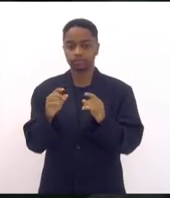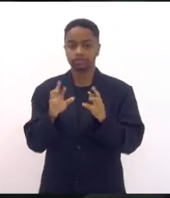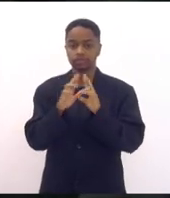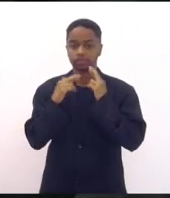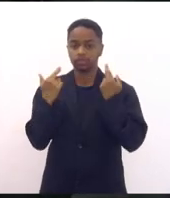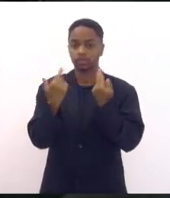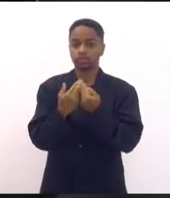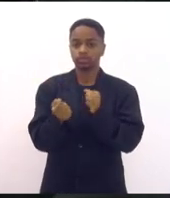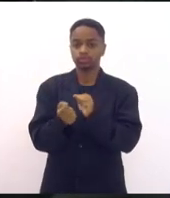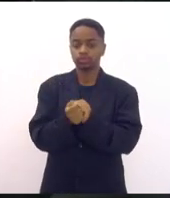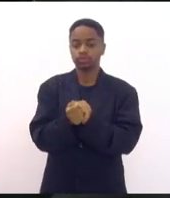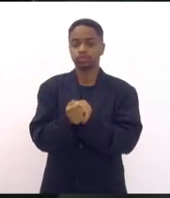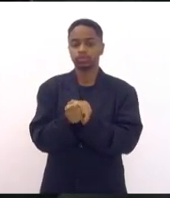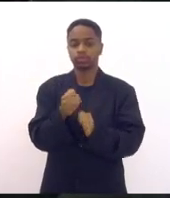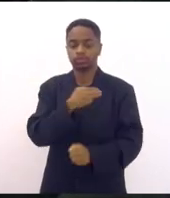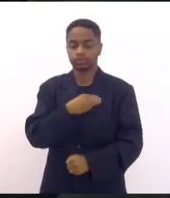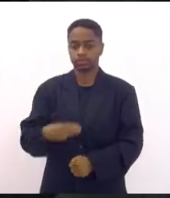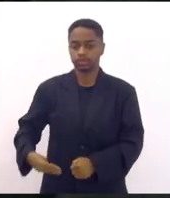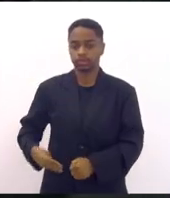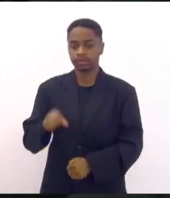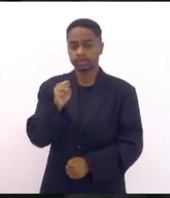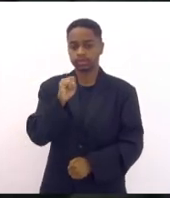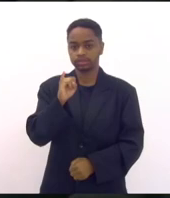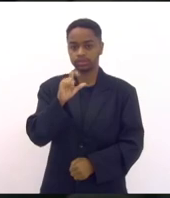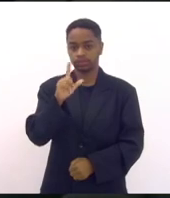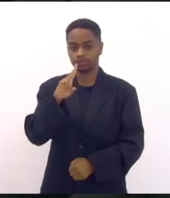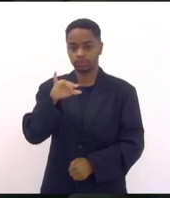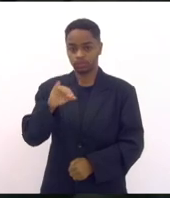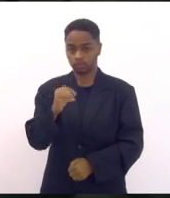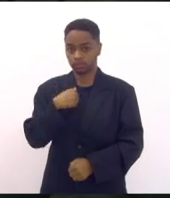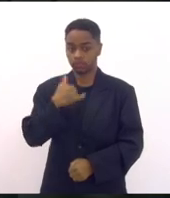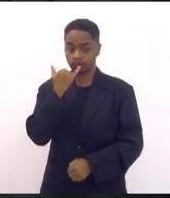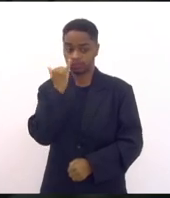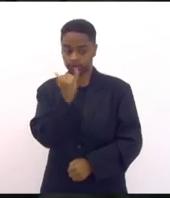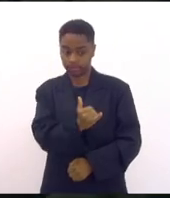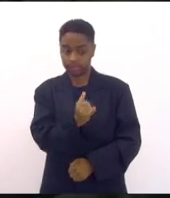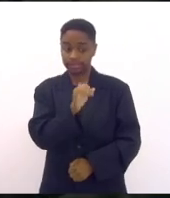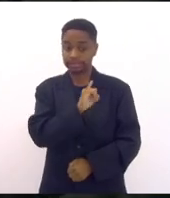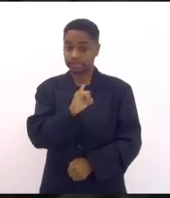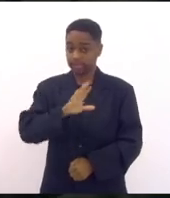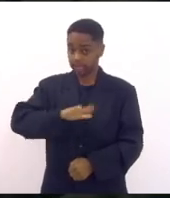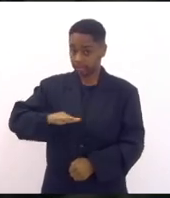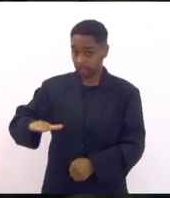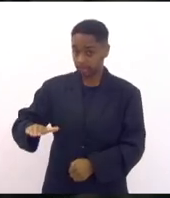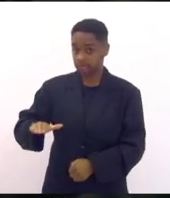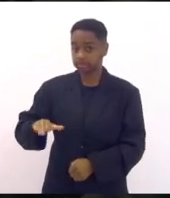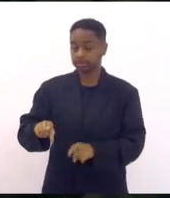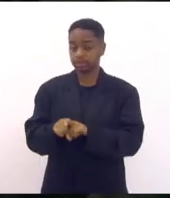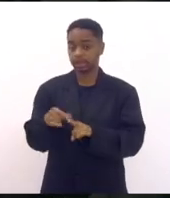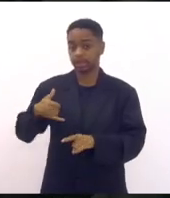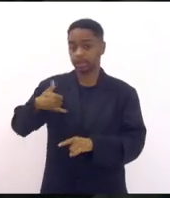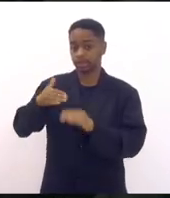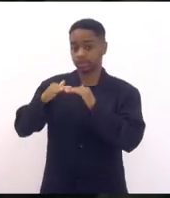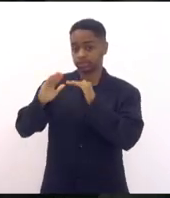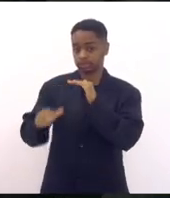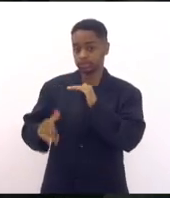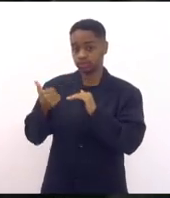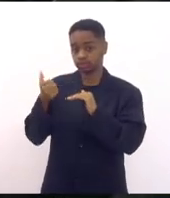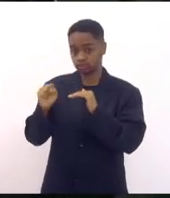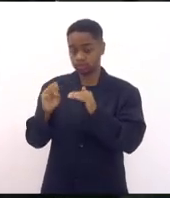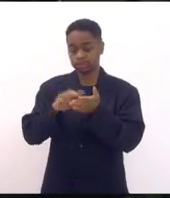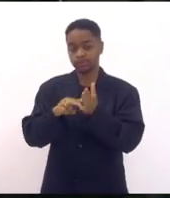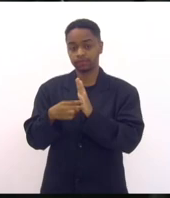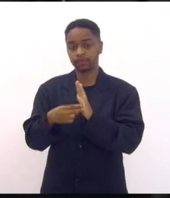convocada eu pude dizer a ele o seguinte se a criança e o menor está com problema é porque a família está com